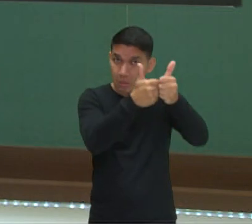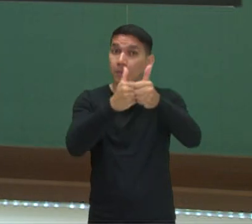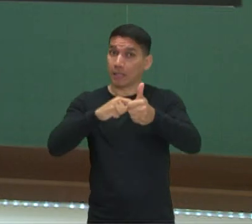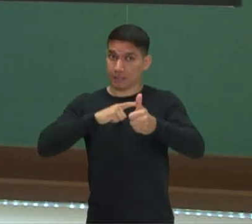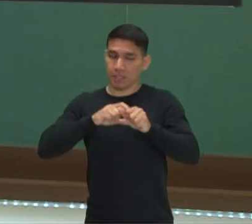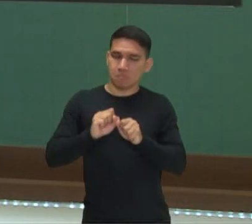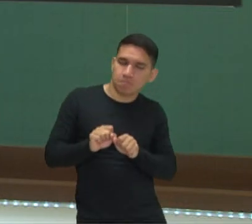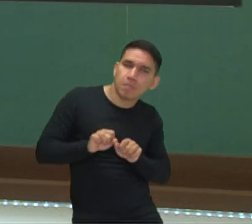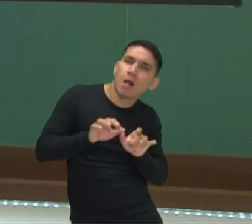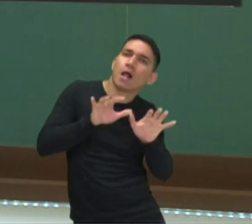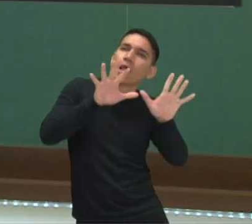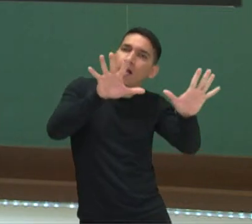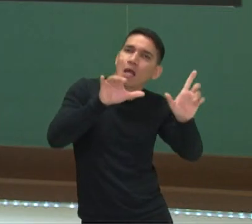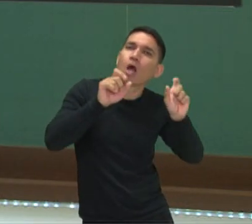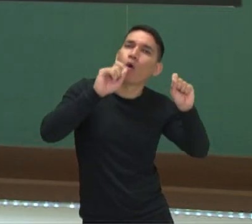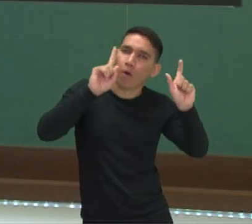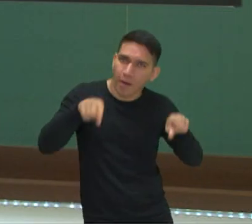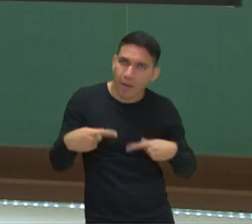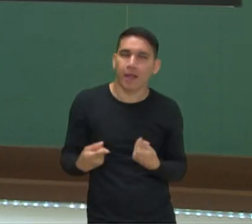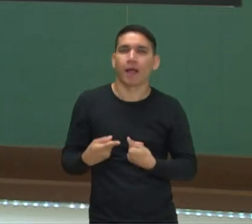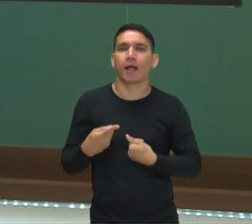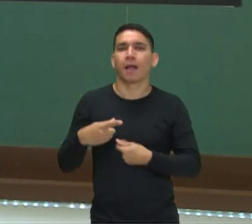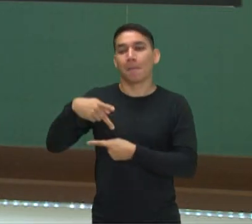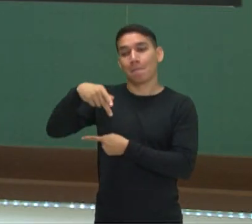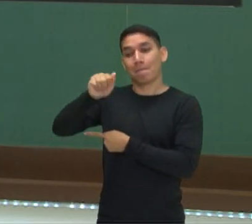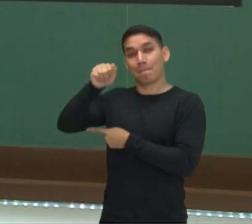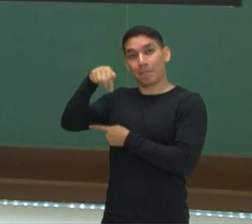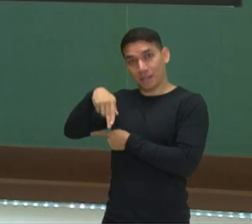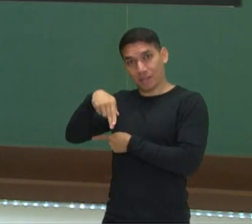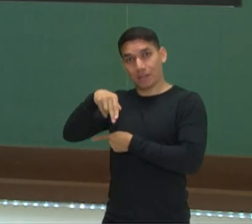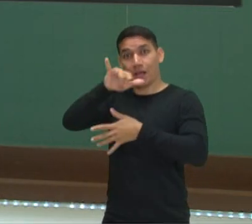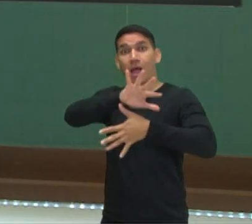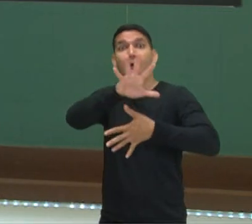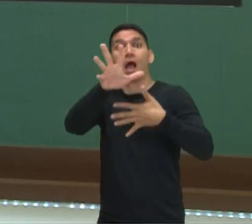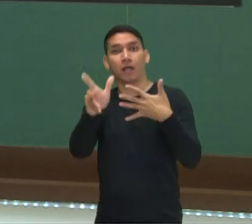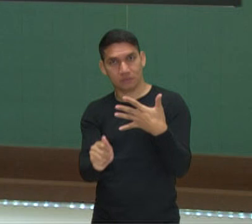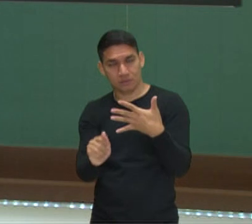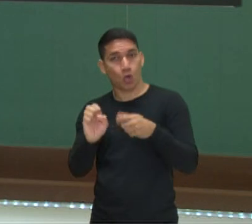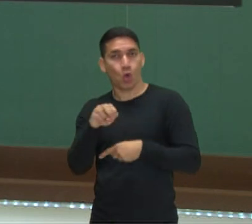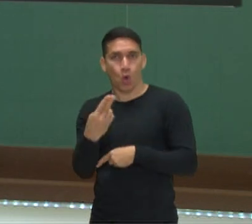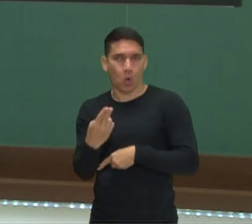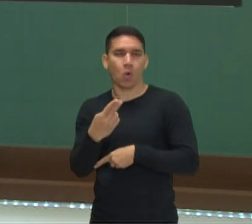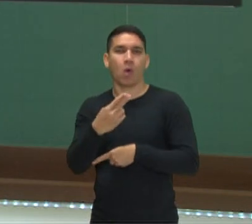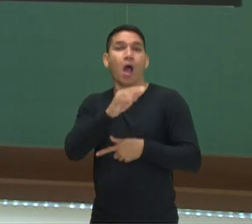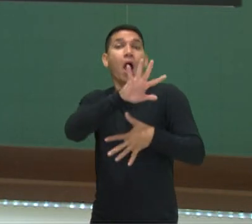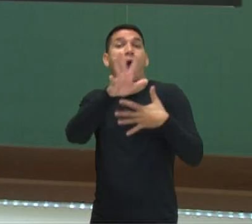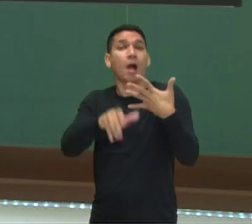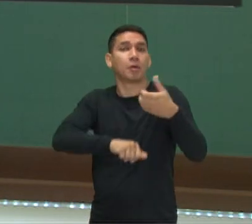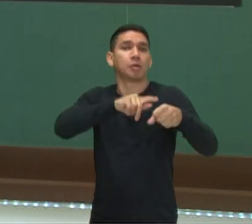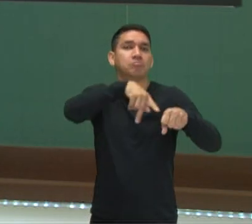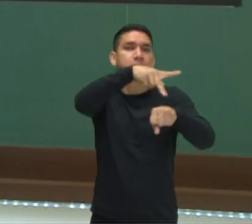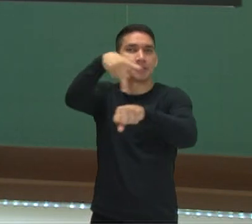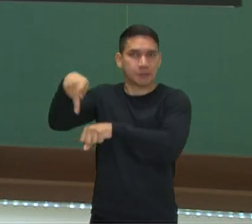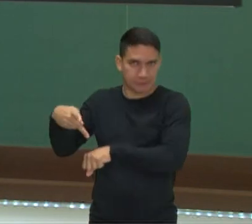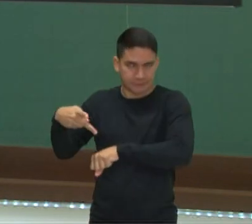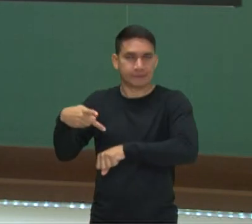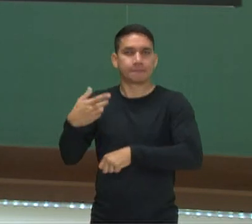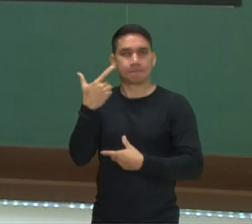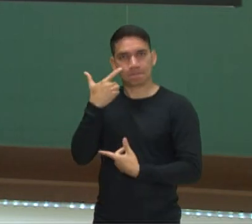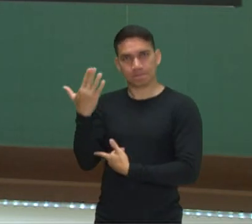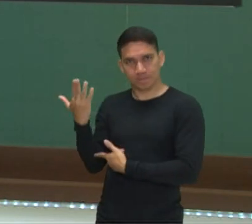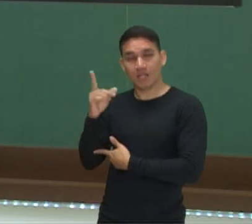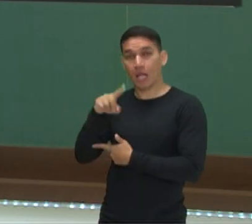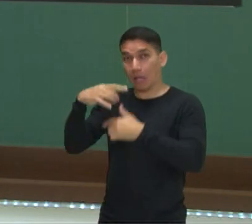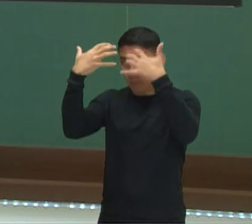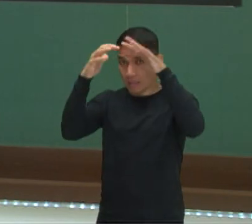têm ela presente também, eu vou chamar de Amazônia Internacional ou Pan-Amazônia. Então é importante